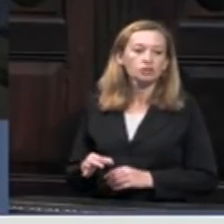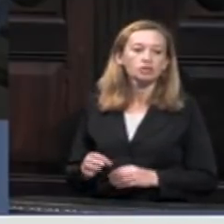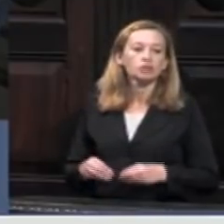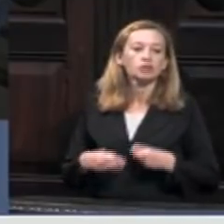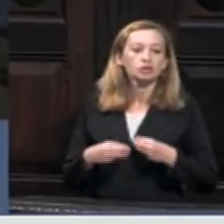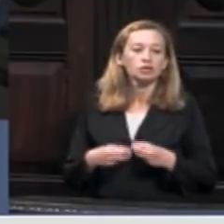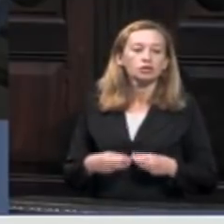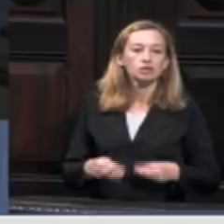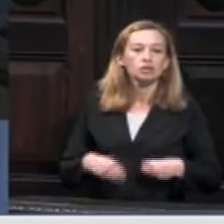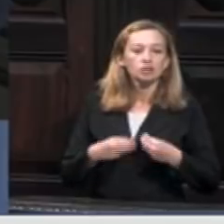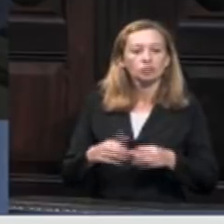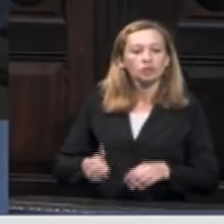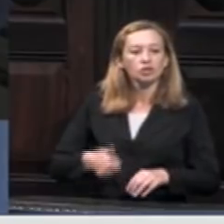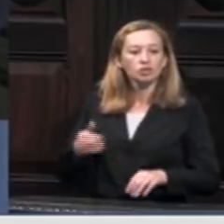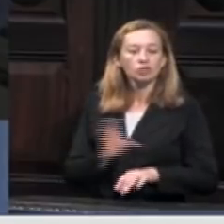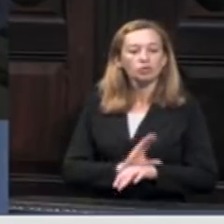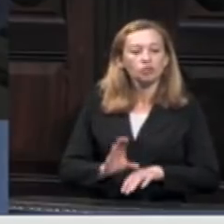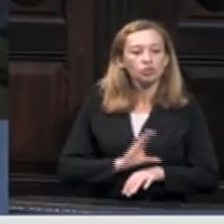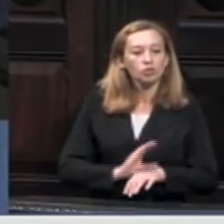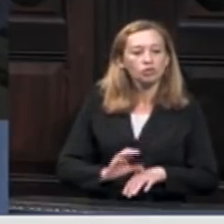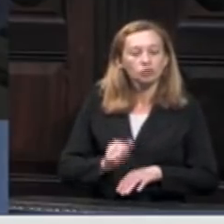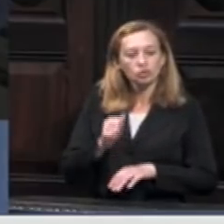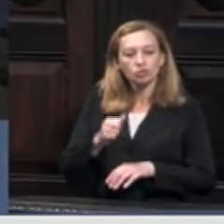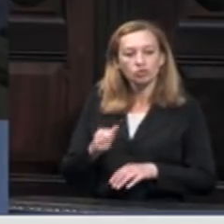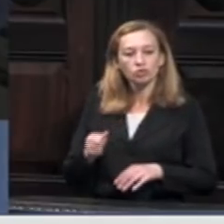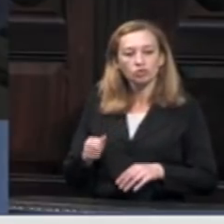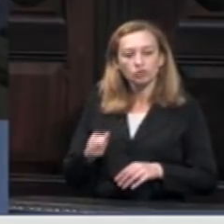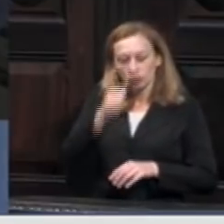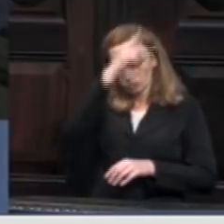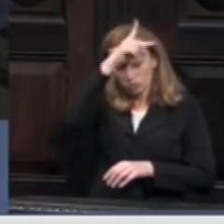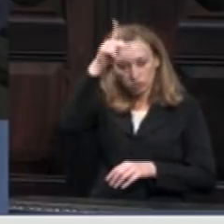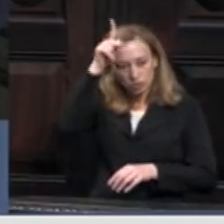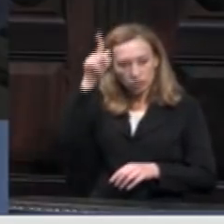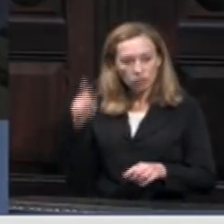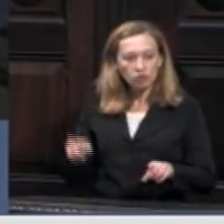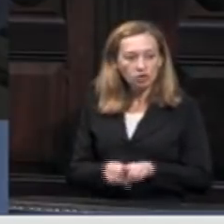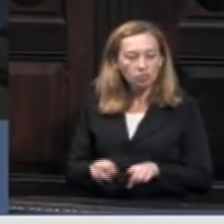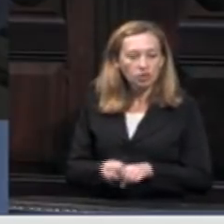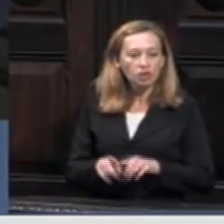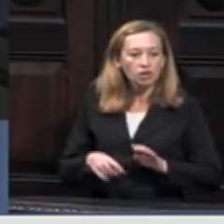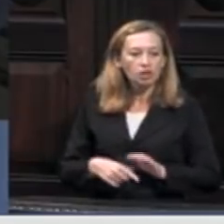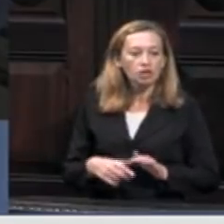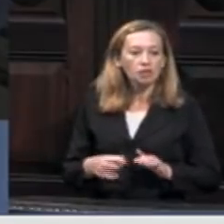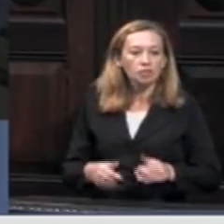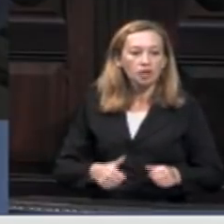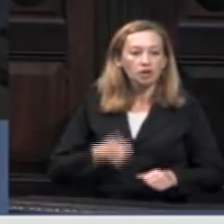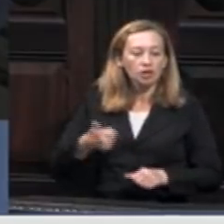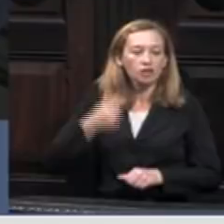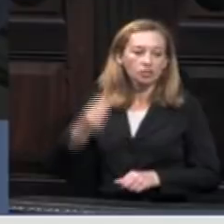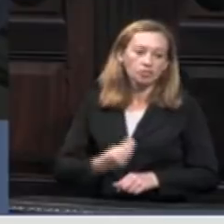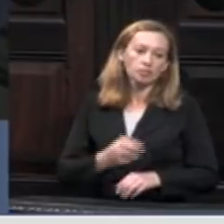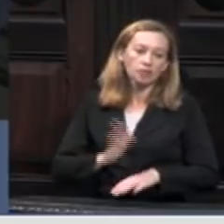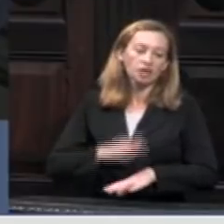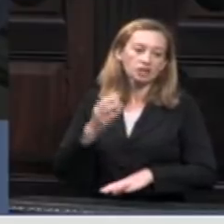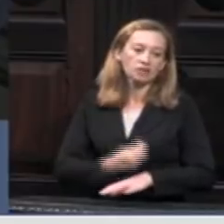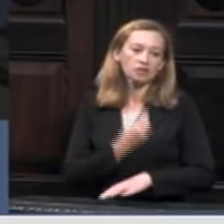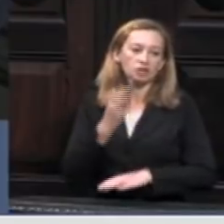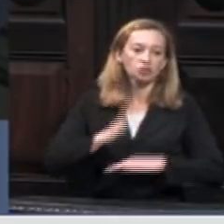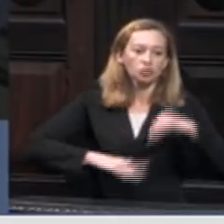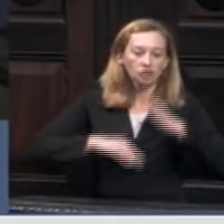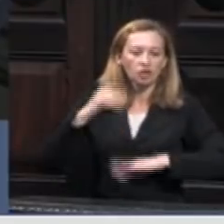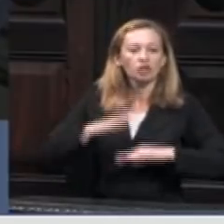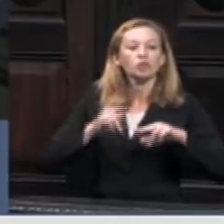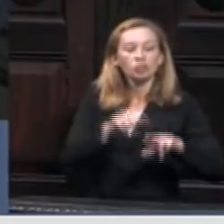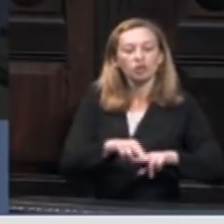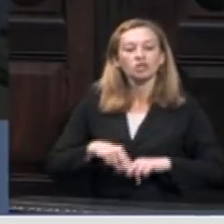públicos e a reposição desses profissionais que saem especialmente em função das aposentadorias. Por isso, o nosso voto